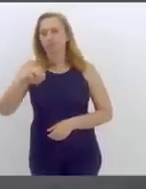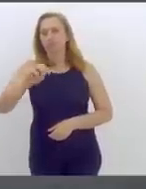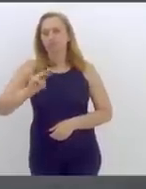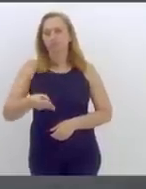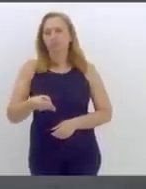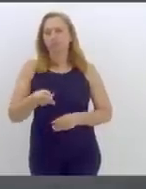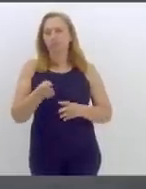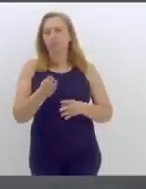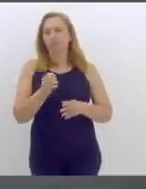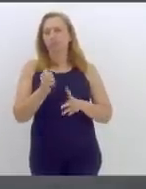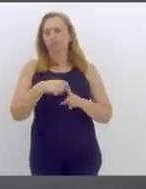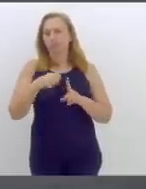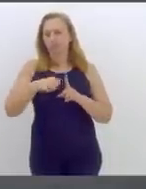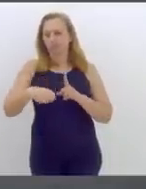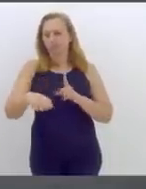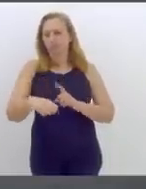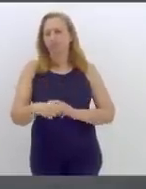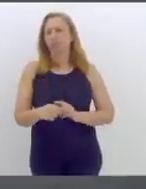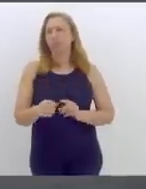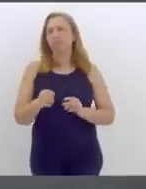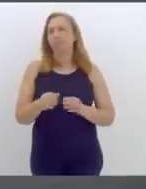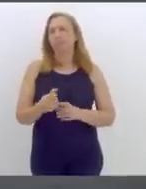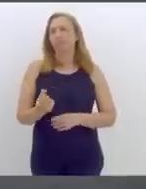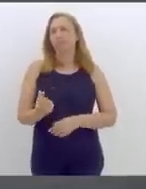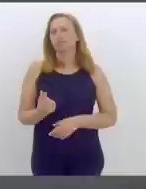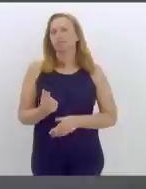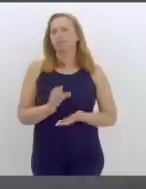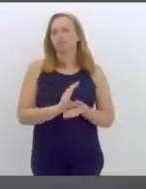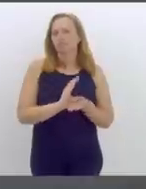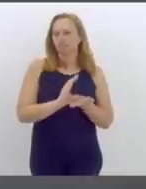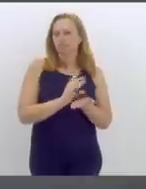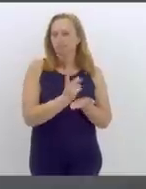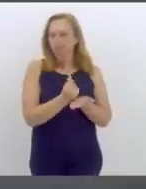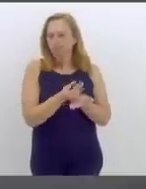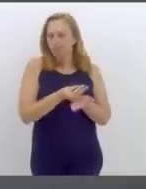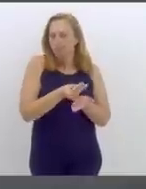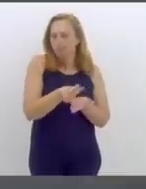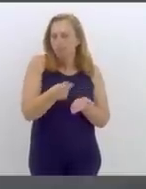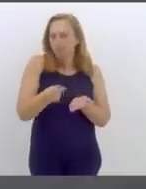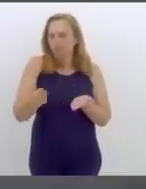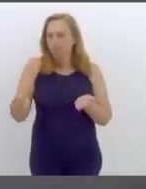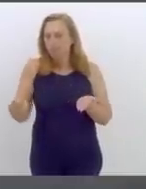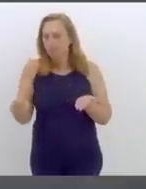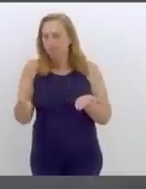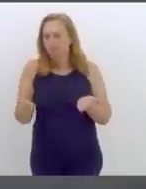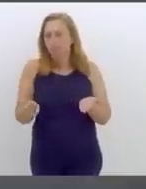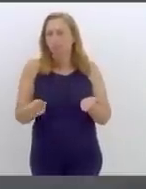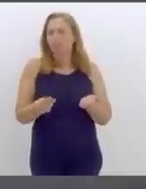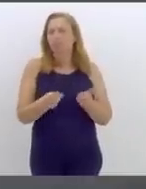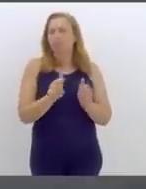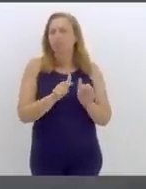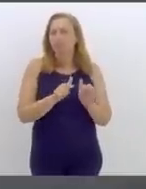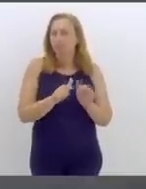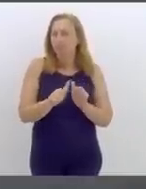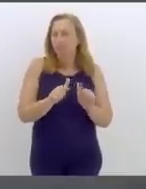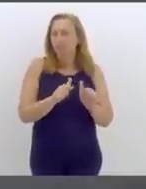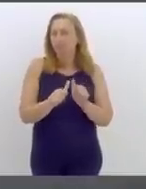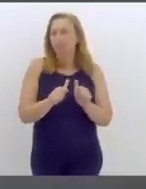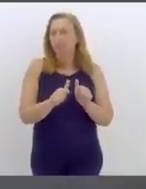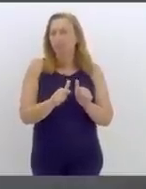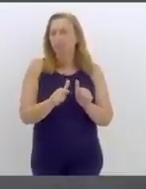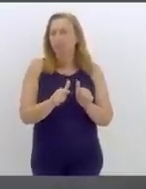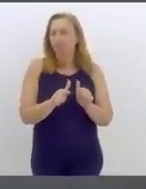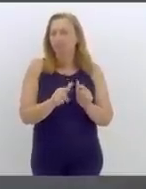Então esse valor é o médio que é distribuído para os serviços que